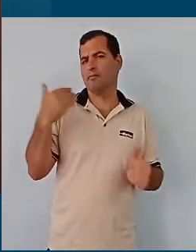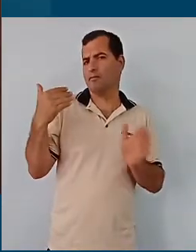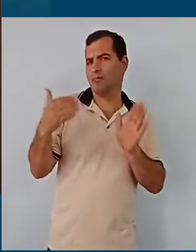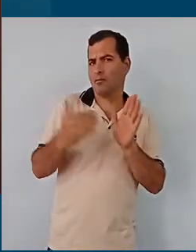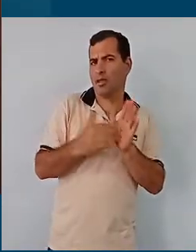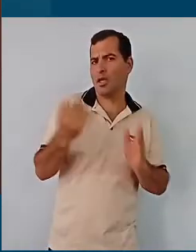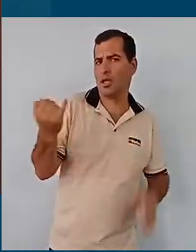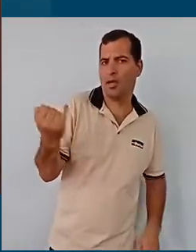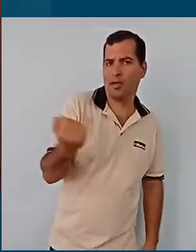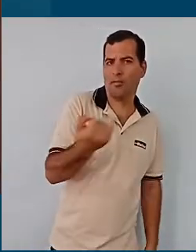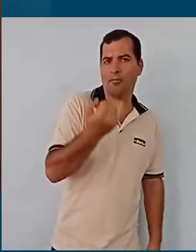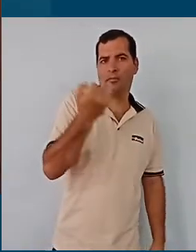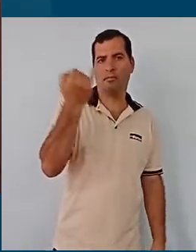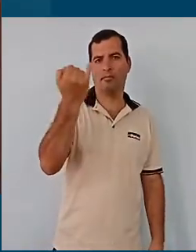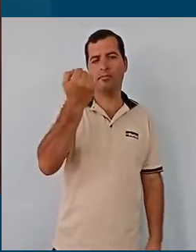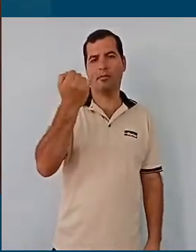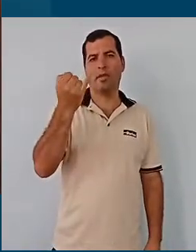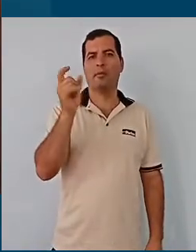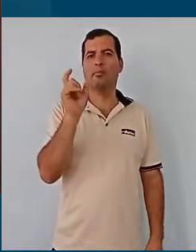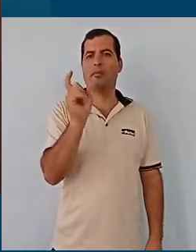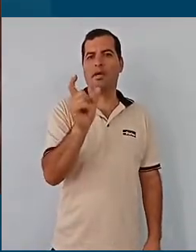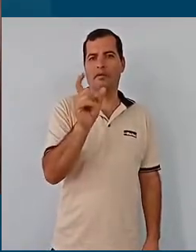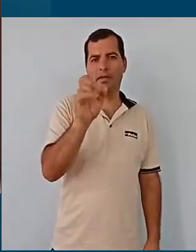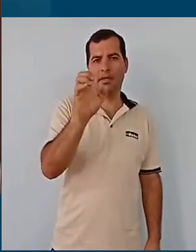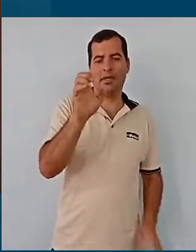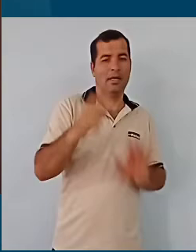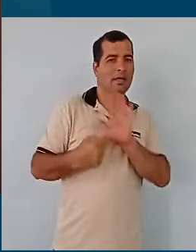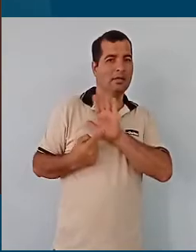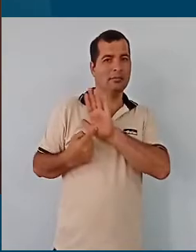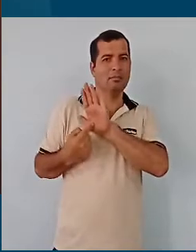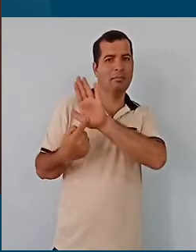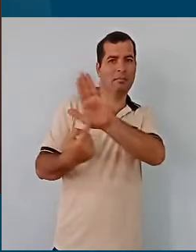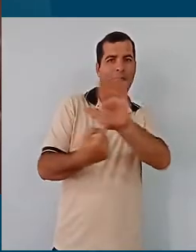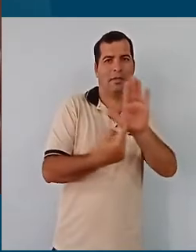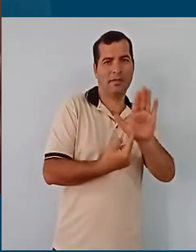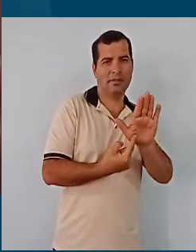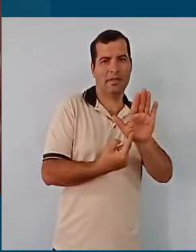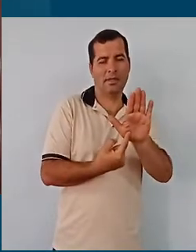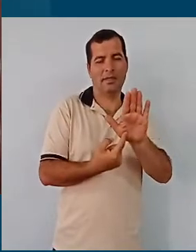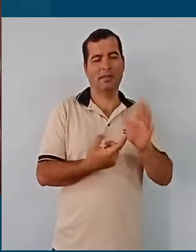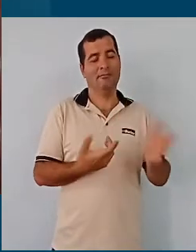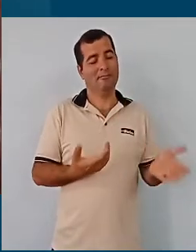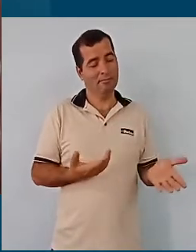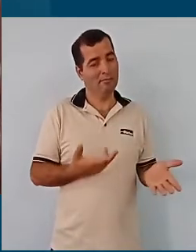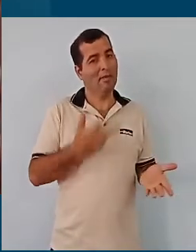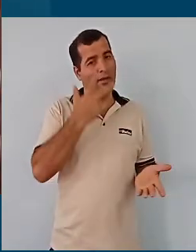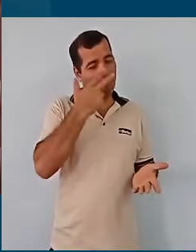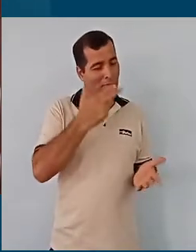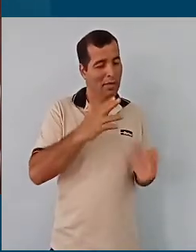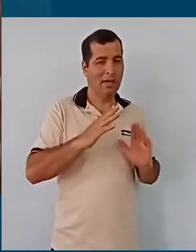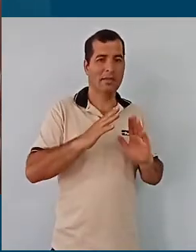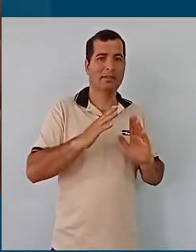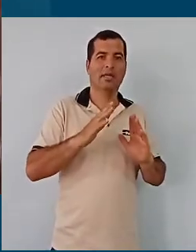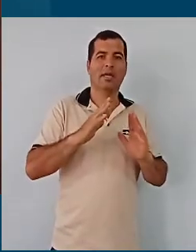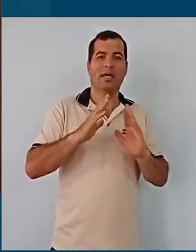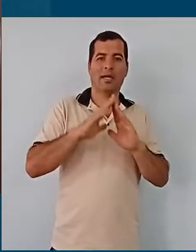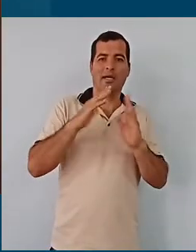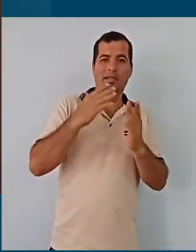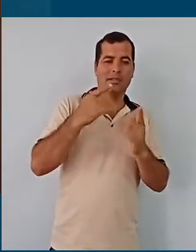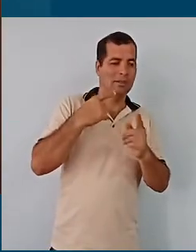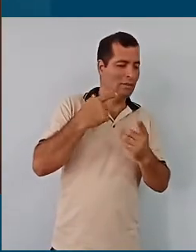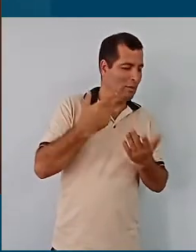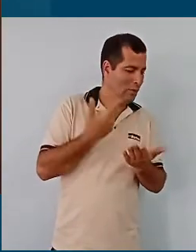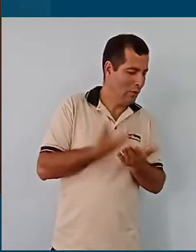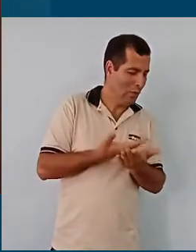do expressar. E esse é um outro elemento que põe de ponta cabeças na escola, né? O trabalho que a gente